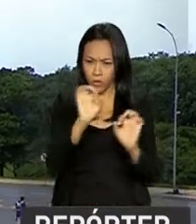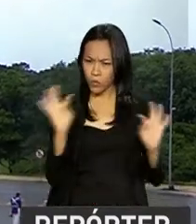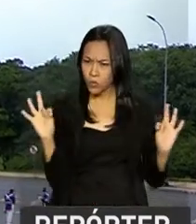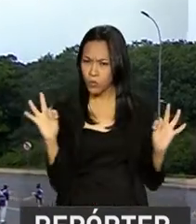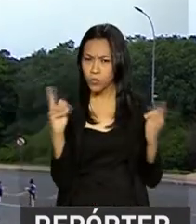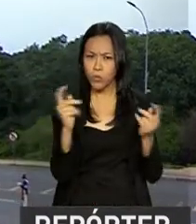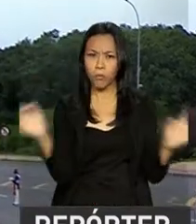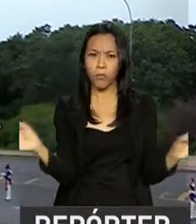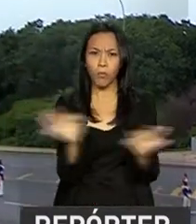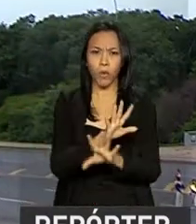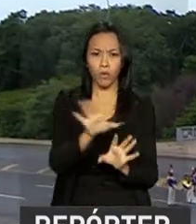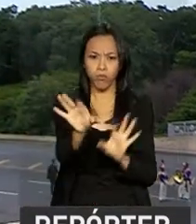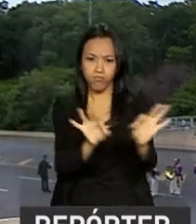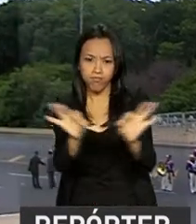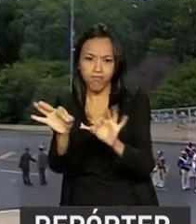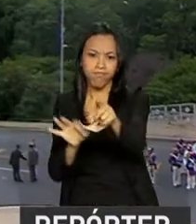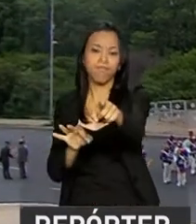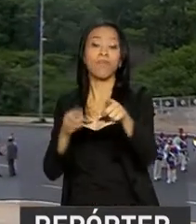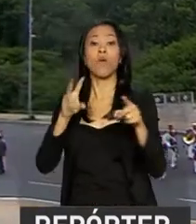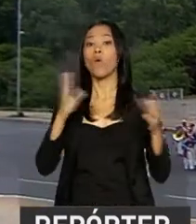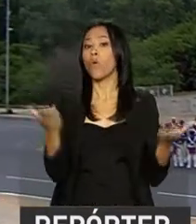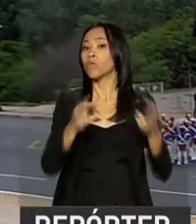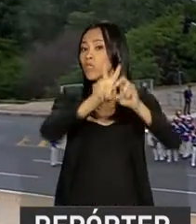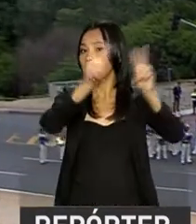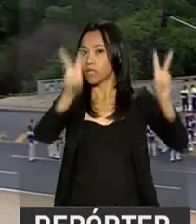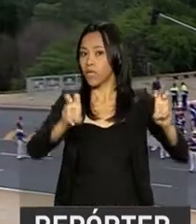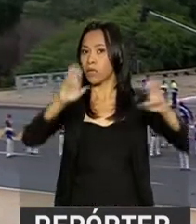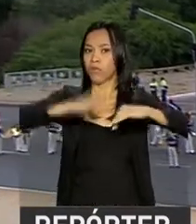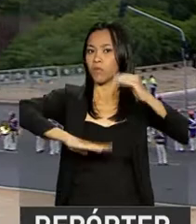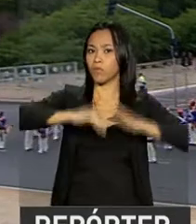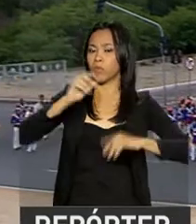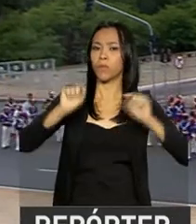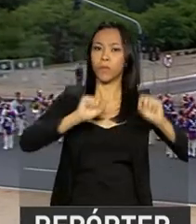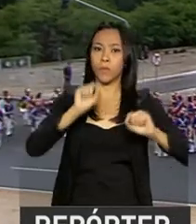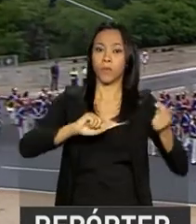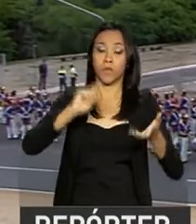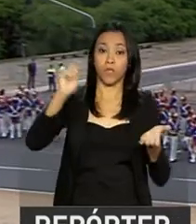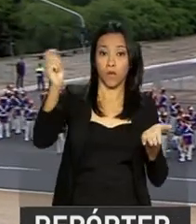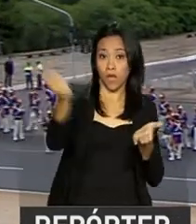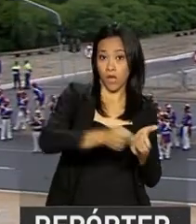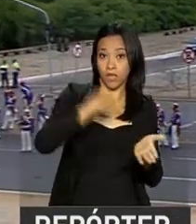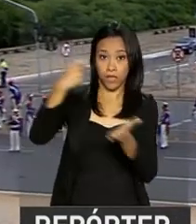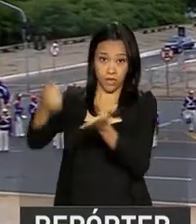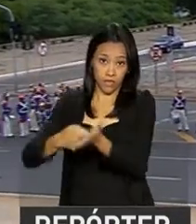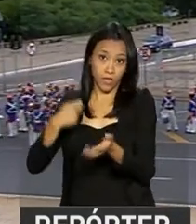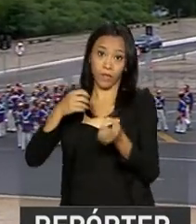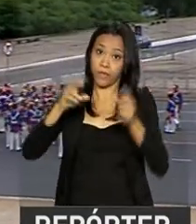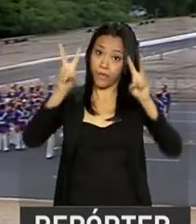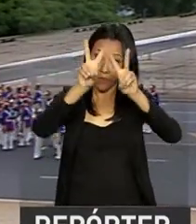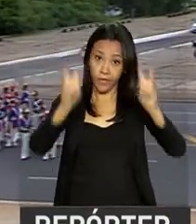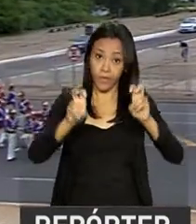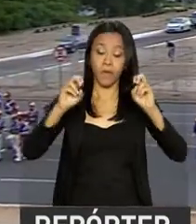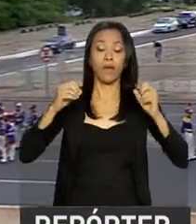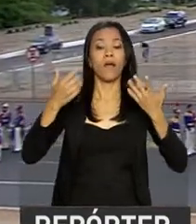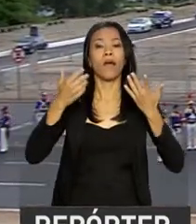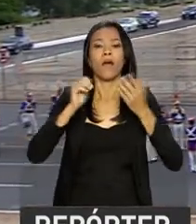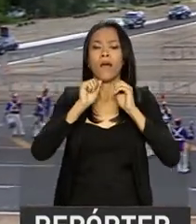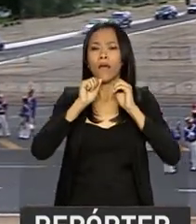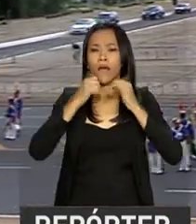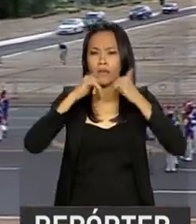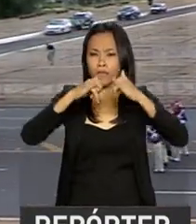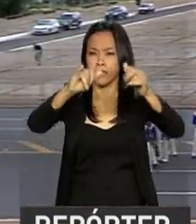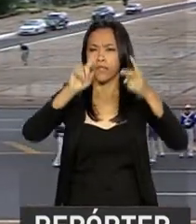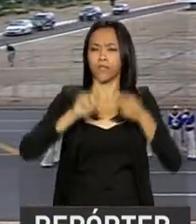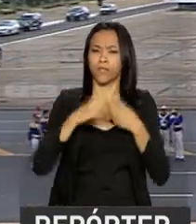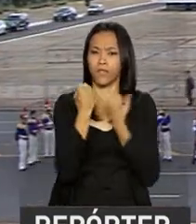hoje os presidentes vão discutir o fortalecimento da cooperação bilateral e assinar acordos em temas como energia defesa e combate a